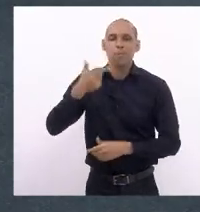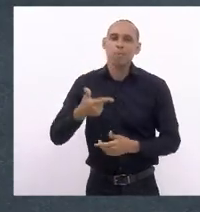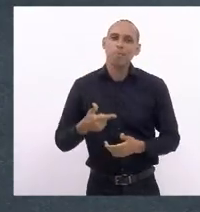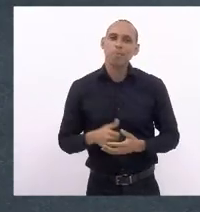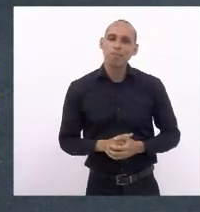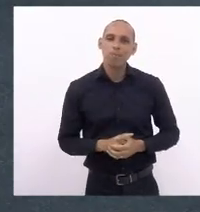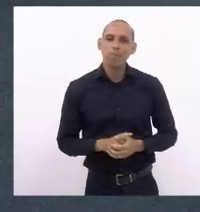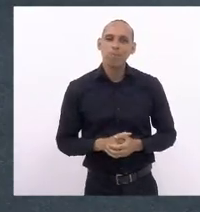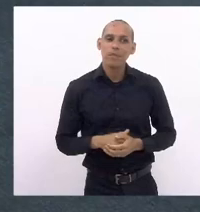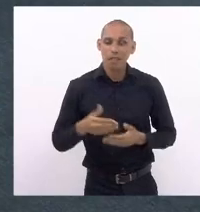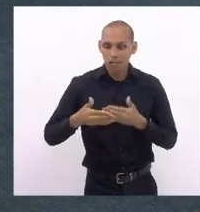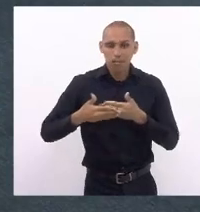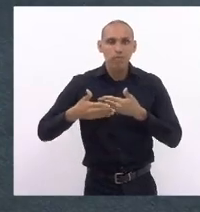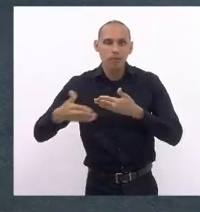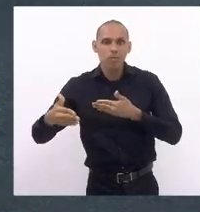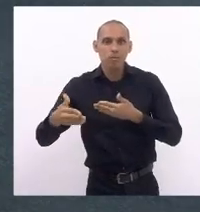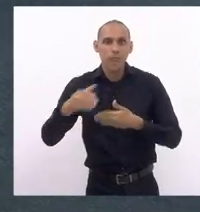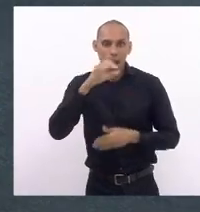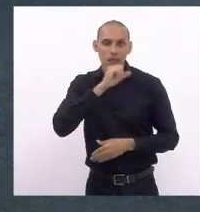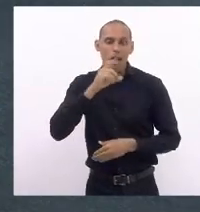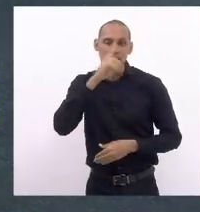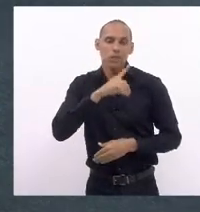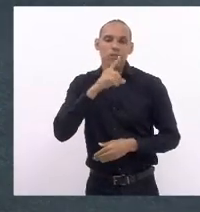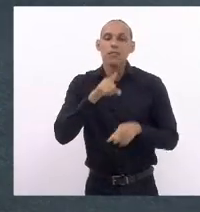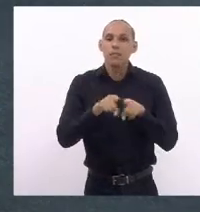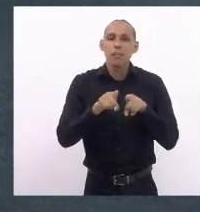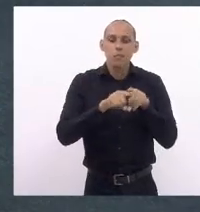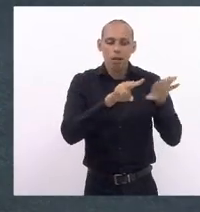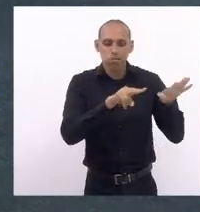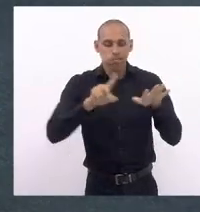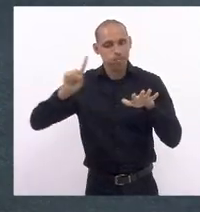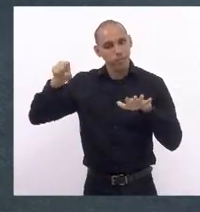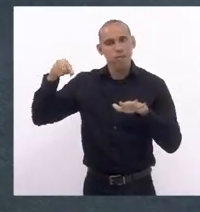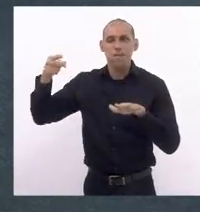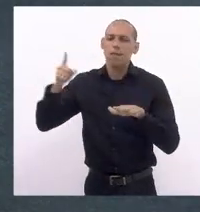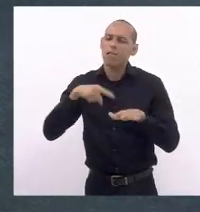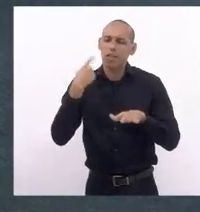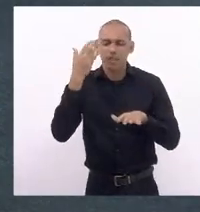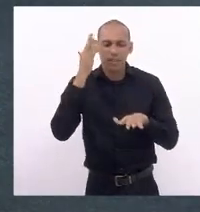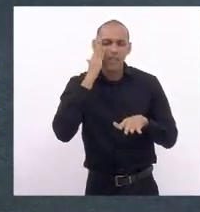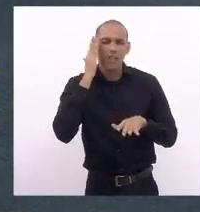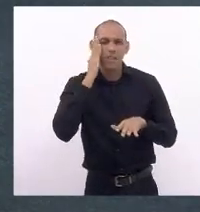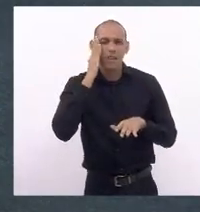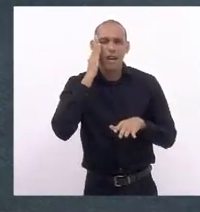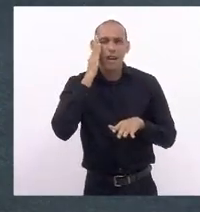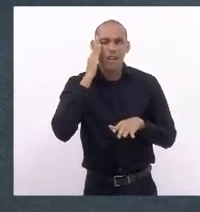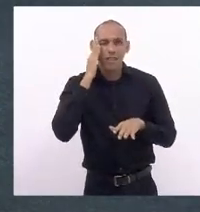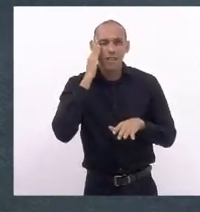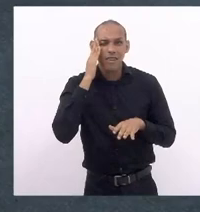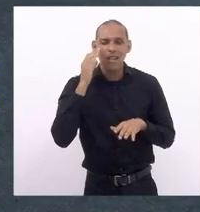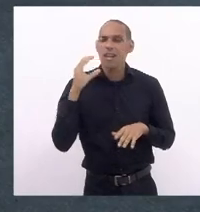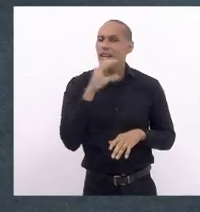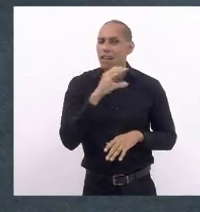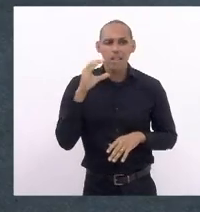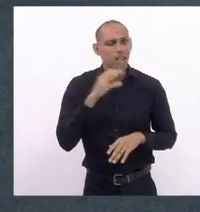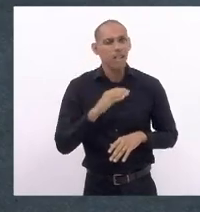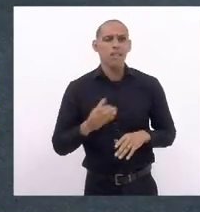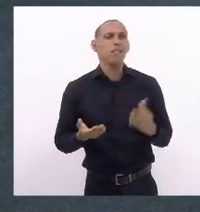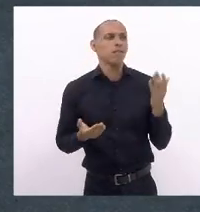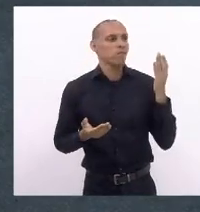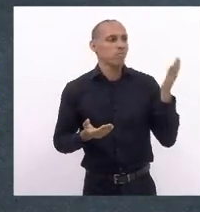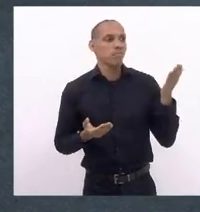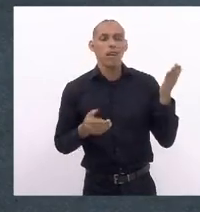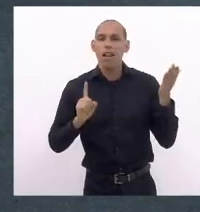nesse próximo fim de semana e durante a semana que vem. A gente sabe que a situação emergencial